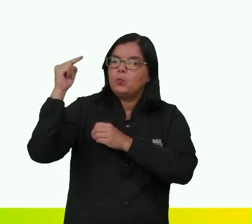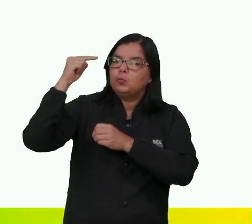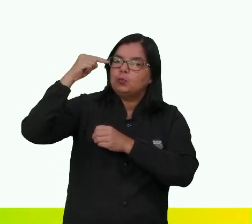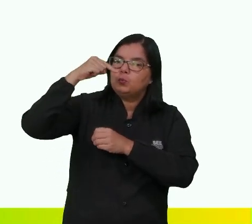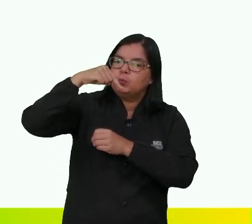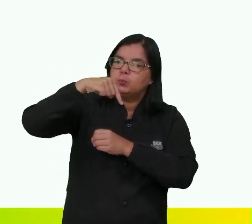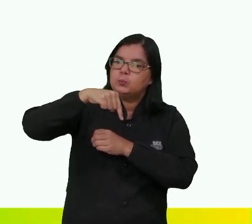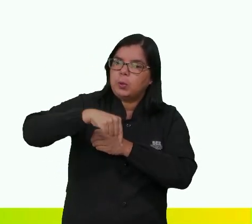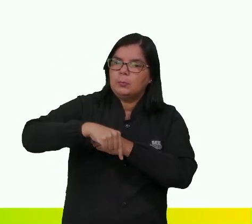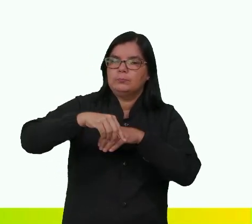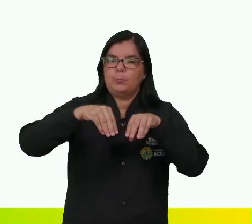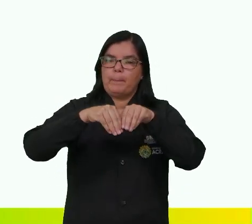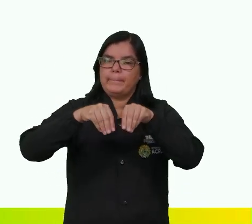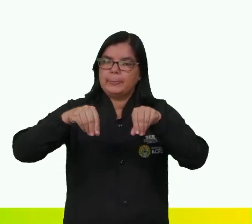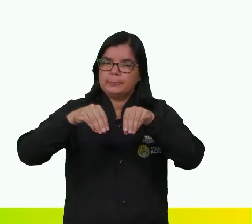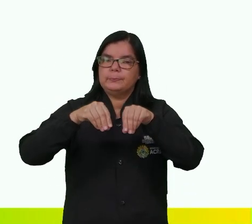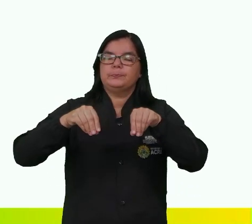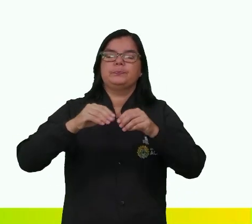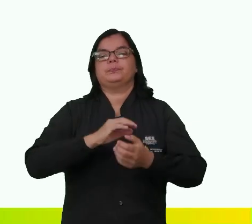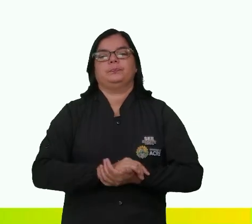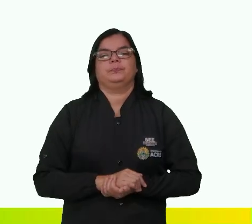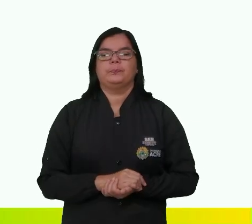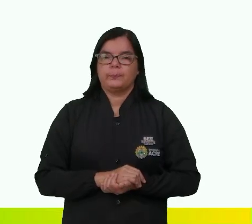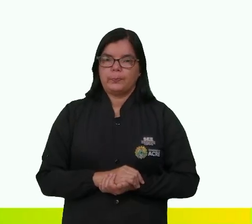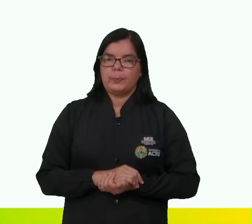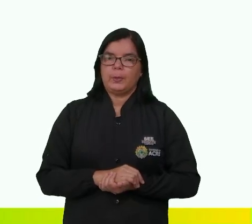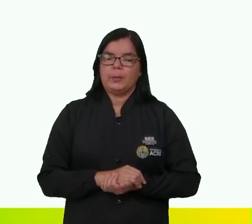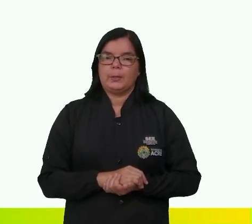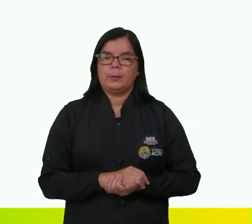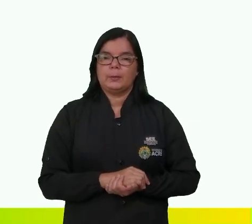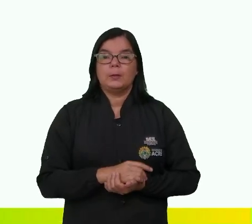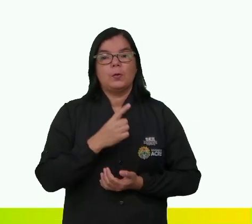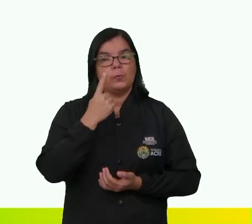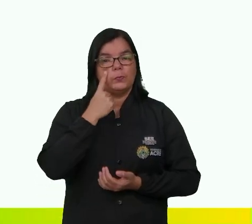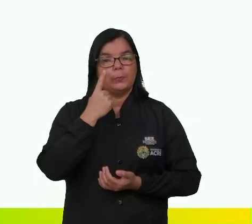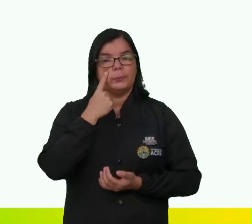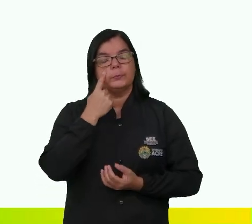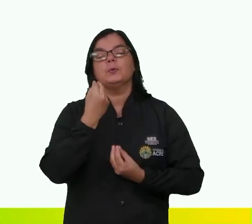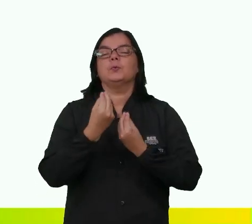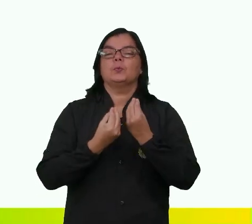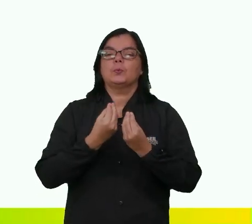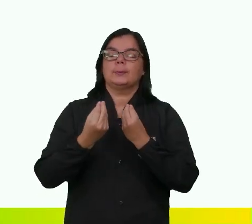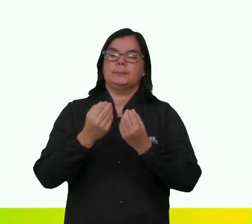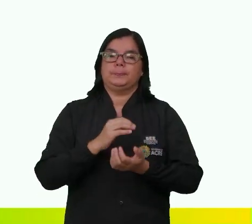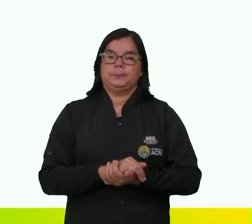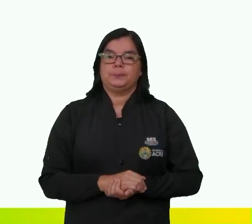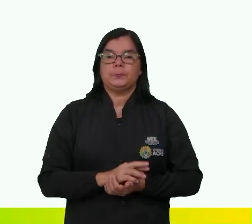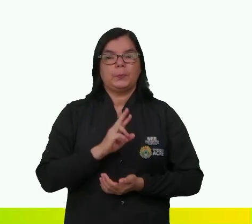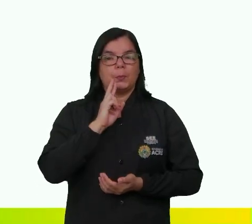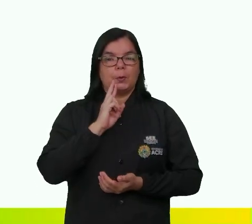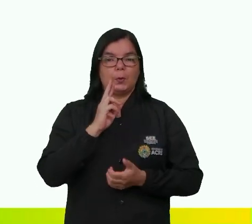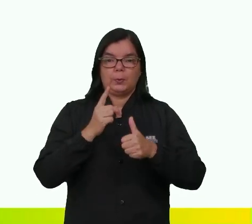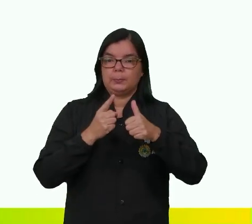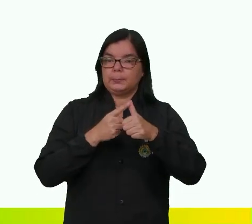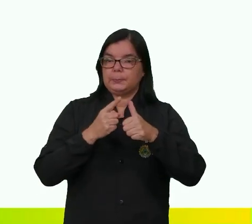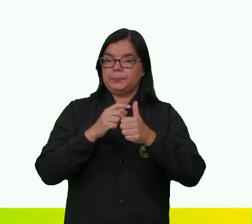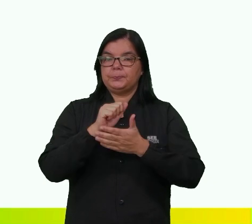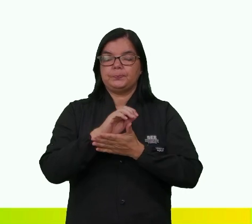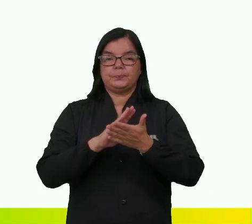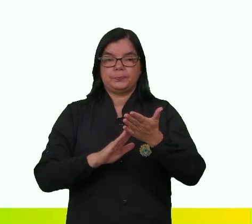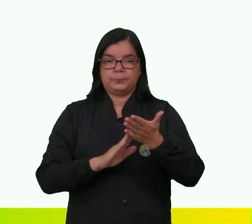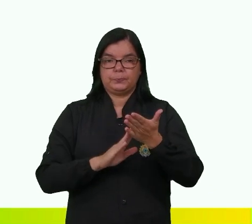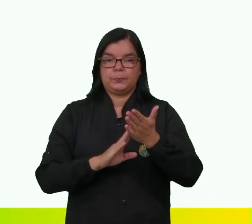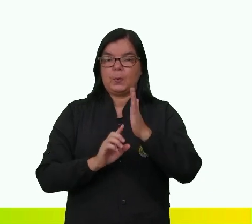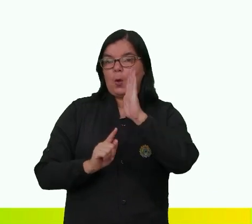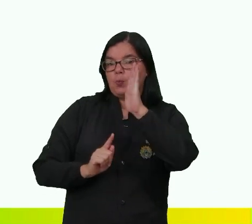seja, ele é lançado e depois de um certo tempo ele voltou ao solo. Nós vamos entender isso. Eu vou resolver o primeiro problema da altura